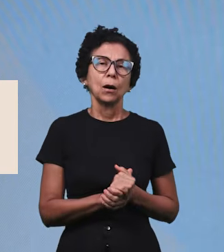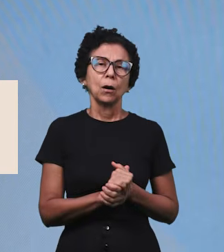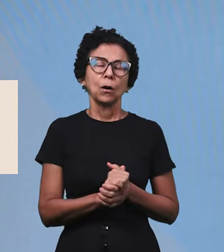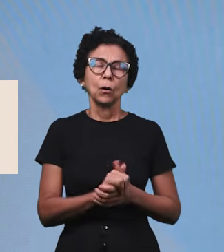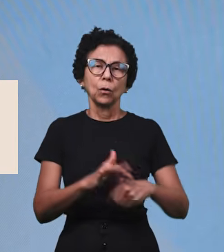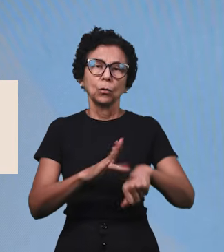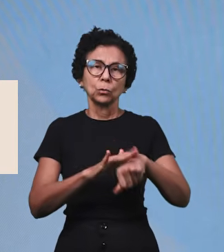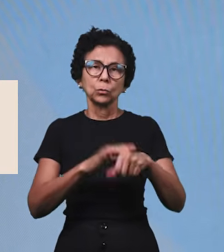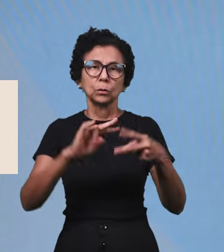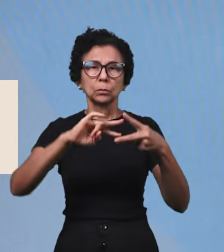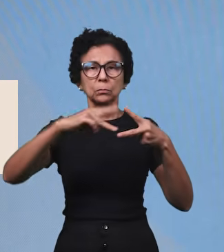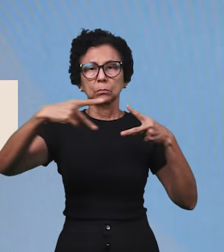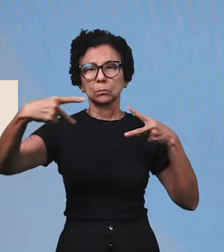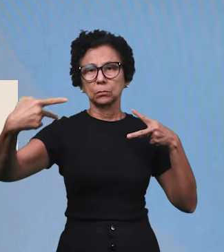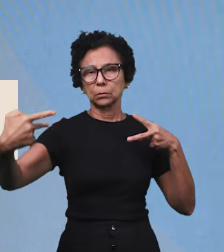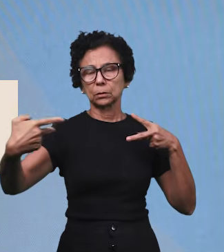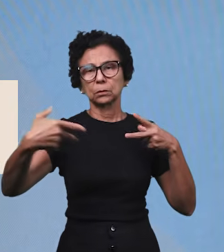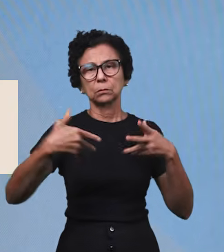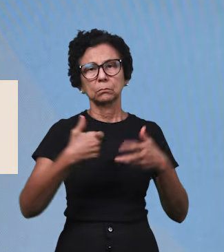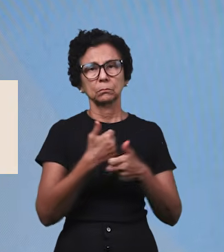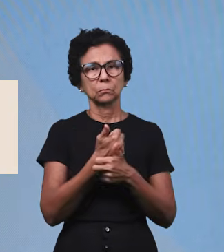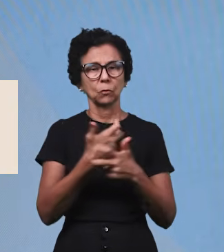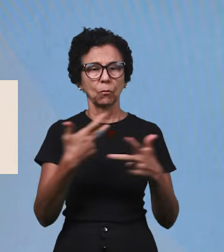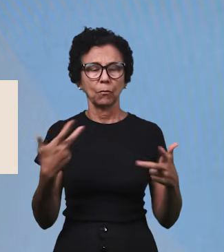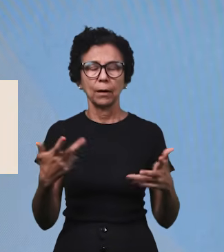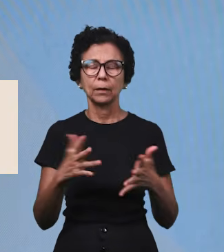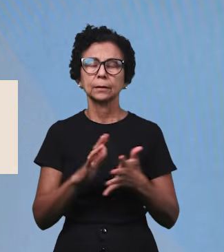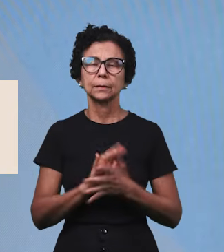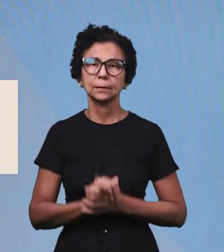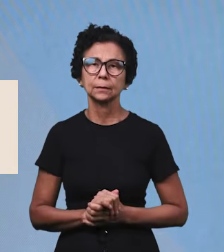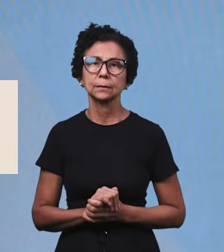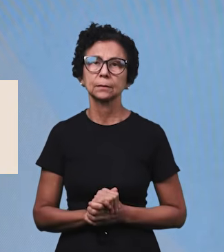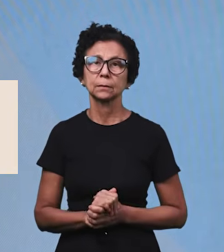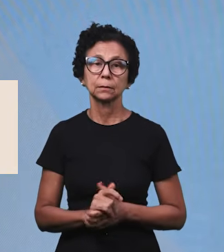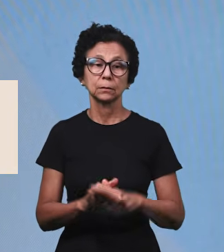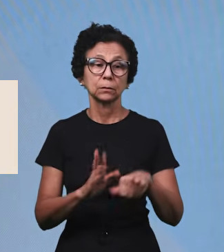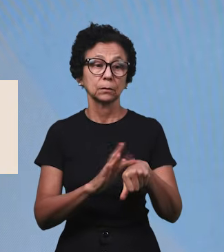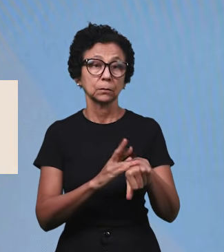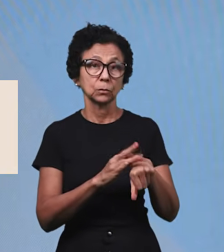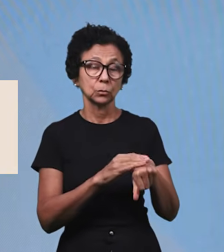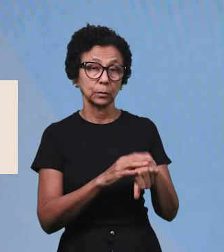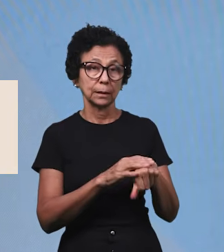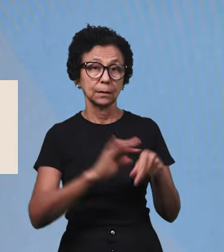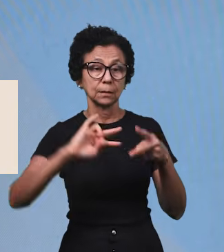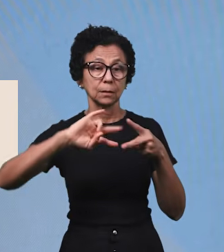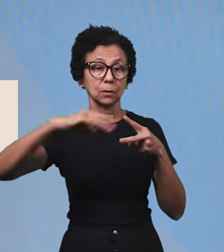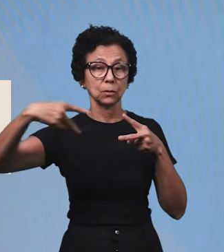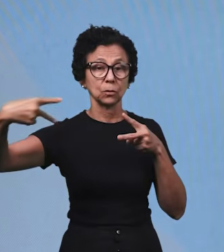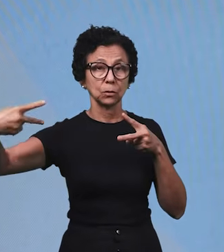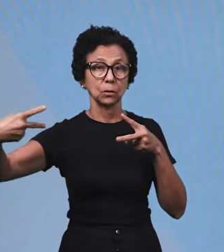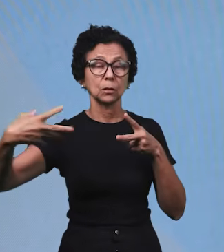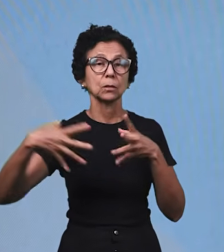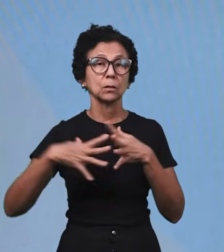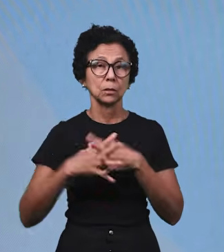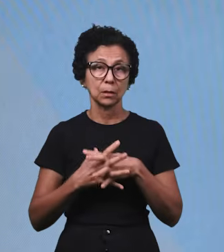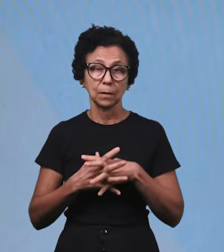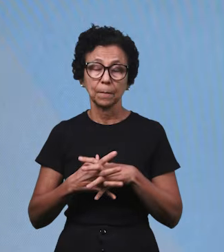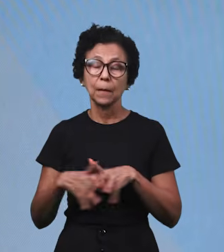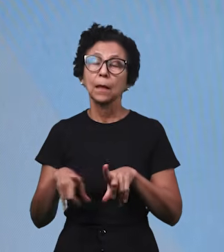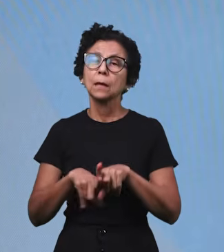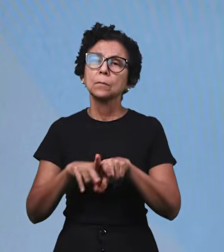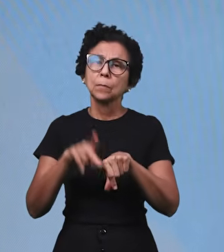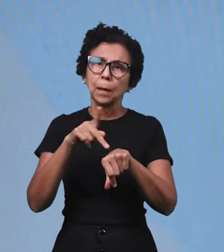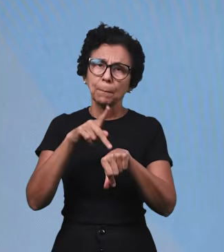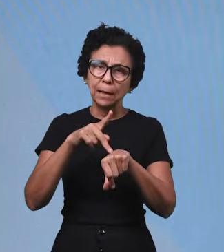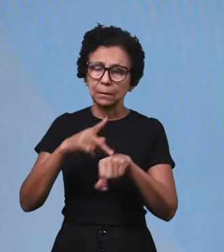na família, né, doença renal policística, síndrome de Alport, existem várias doenças que são genéticas, a própria calculose